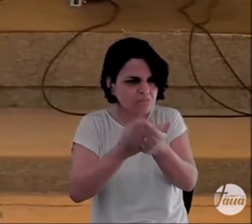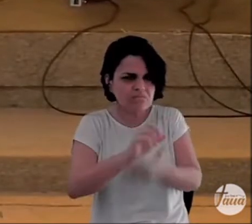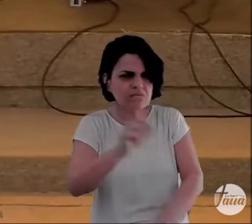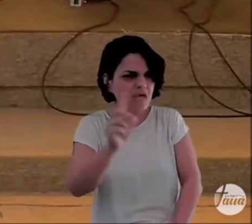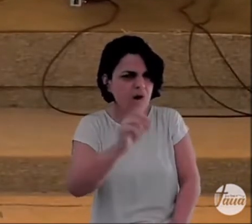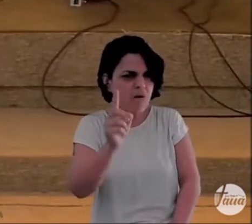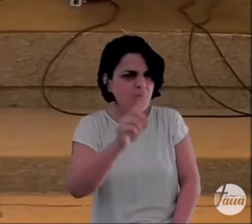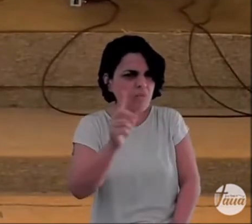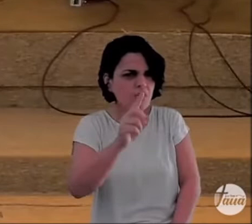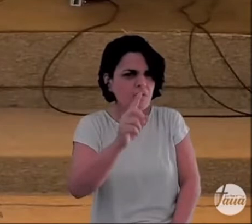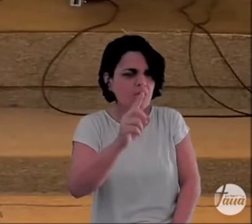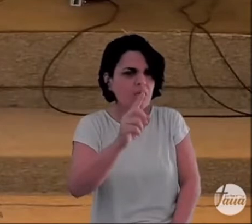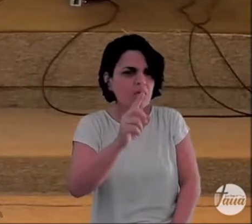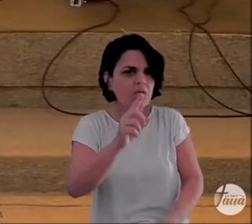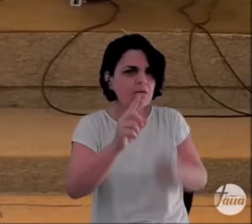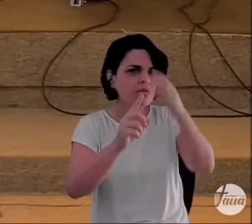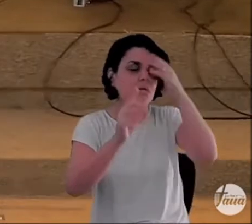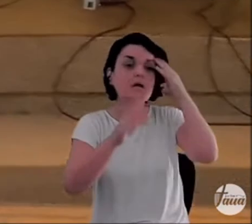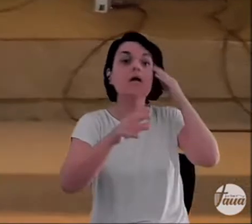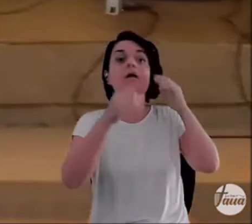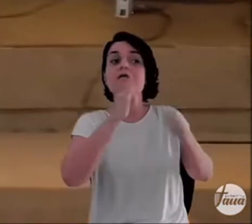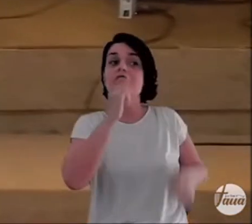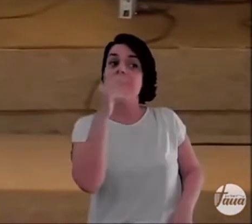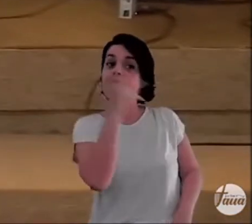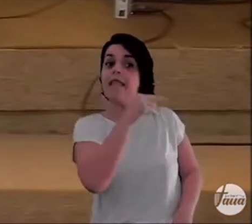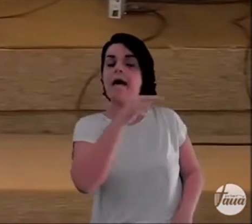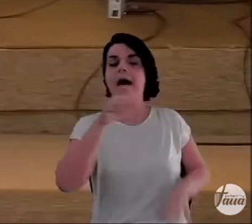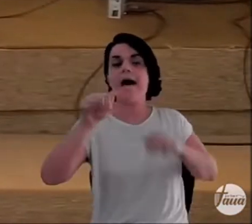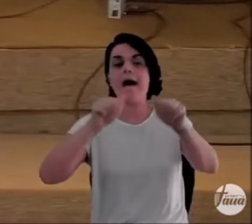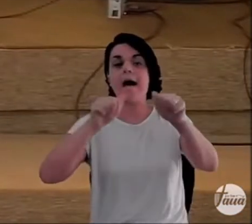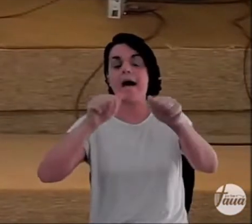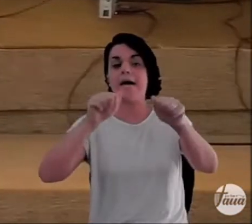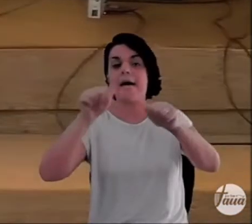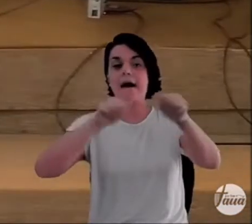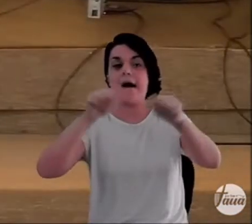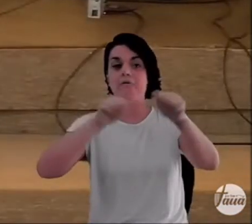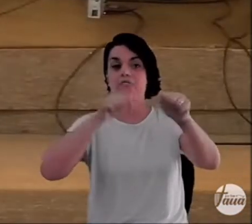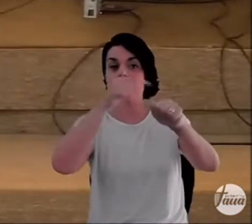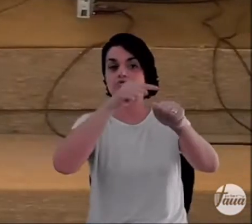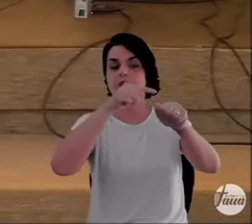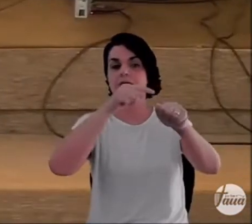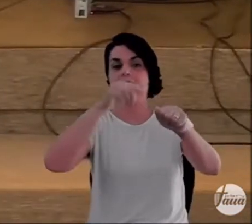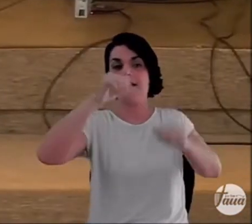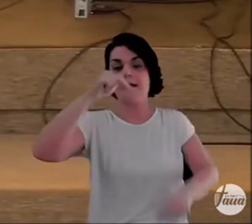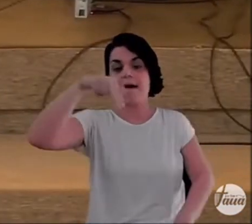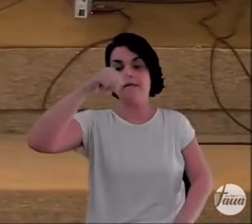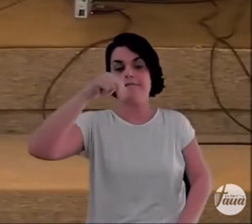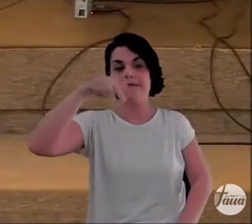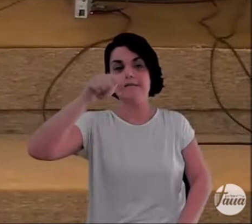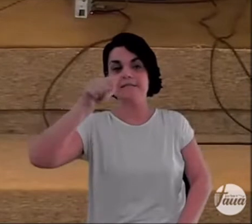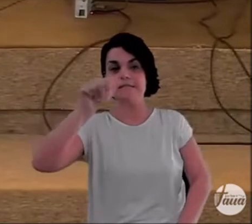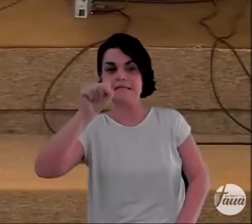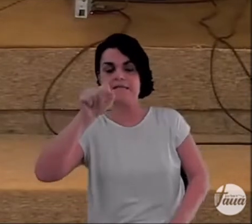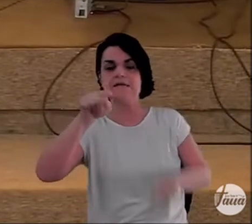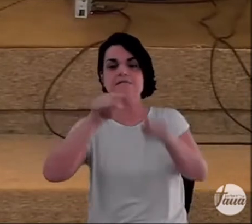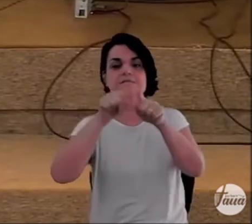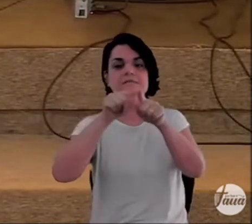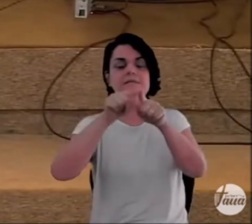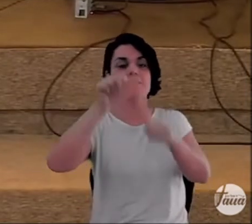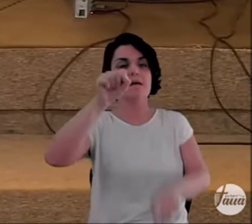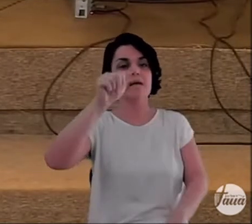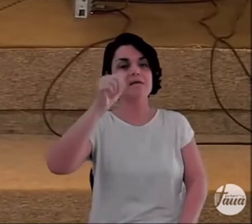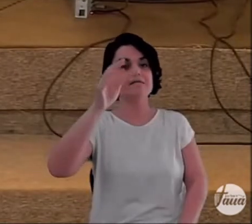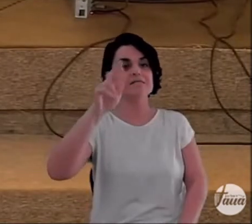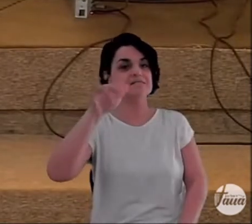o texto de Ananias e Safira é difícil, irmãos. Ninguém morreu no Antigo Testamento porque não entregou dinheiro na igreja. Mas no Novo Testamento